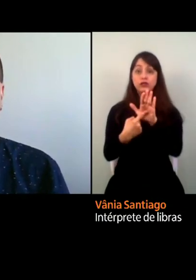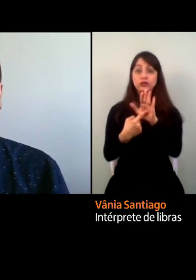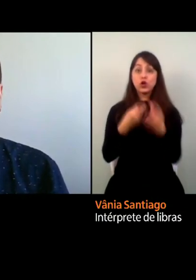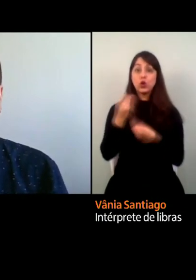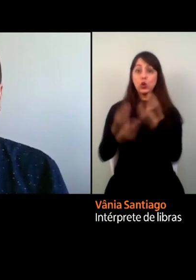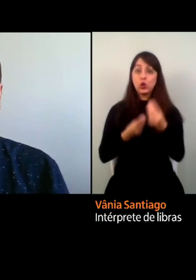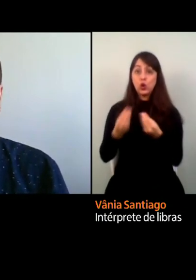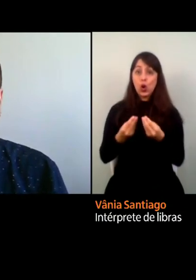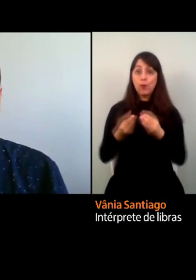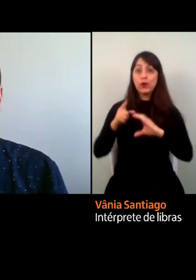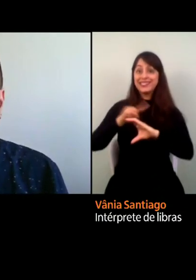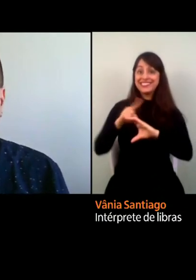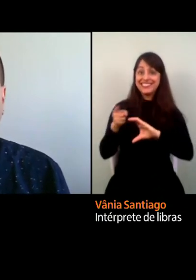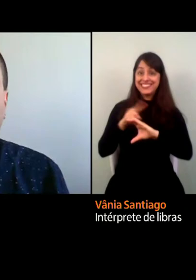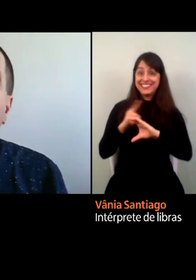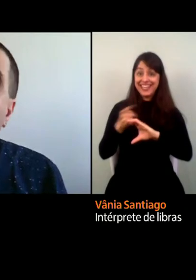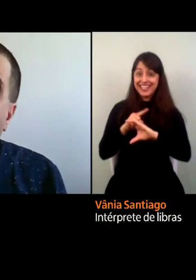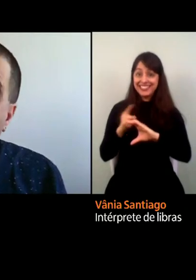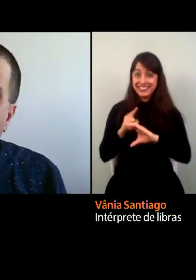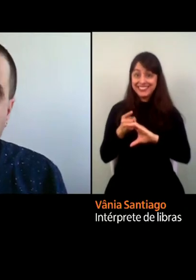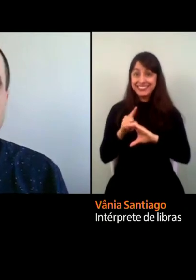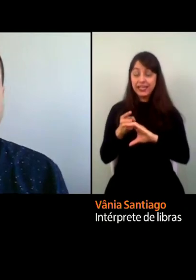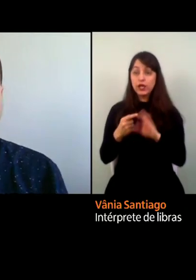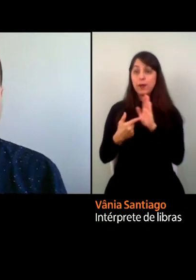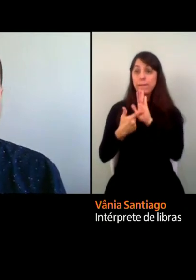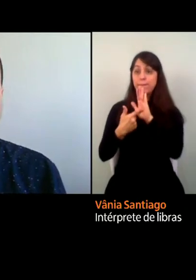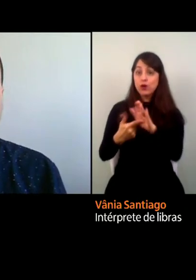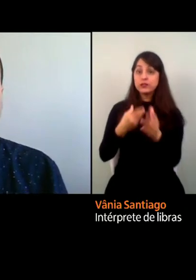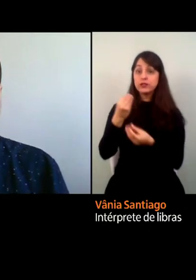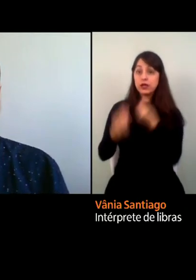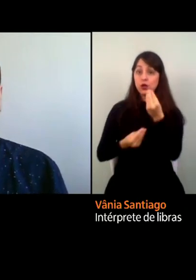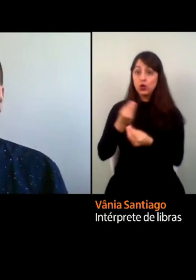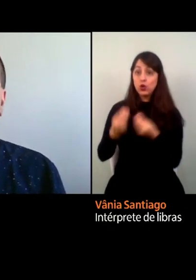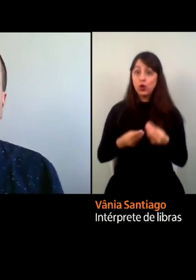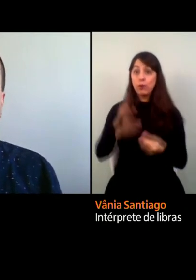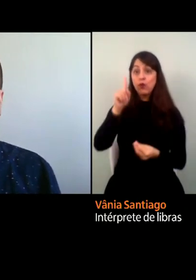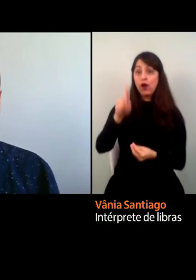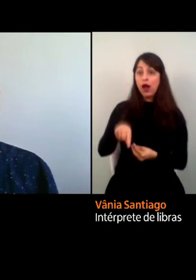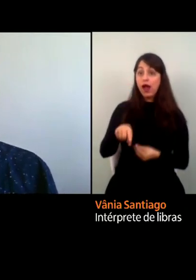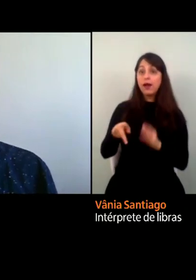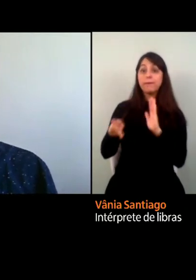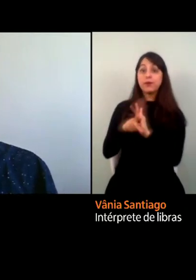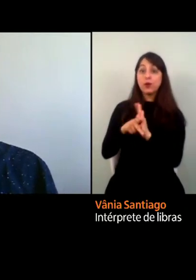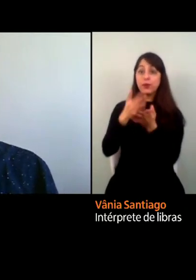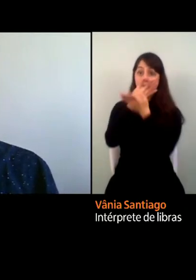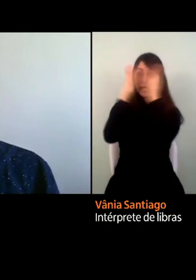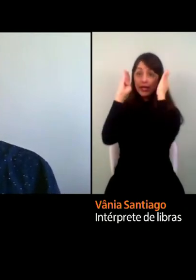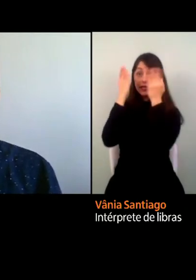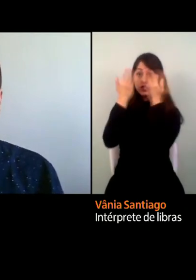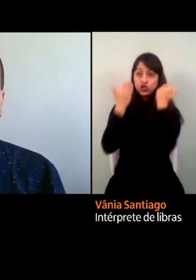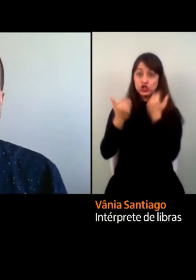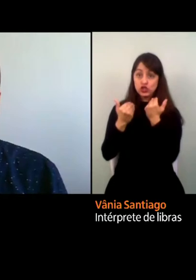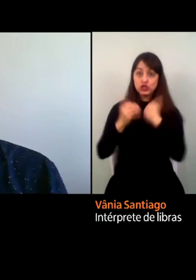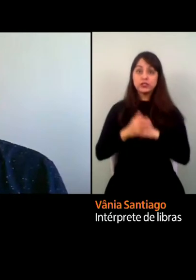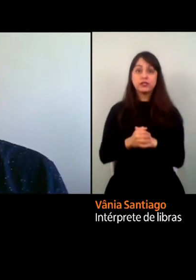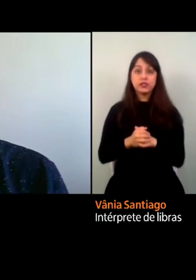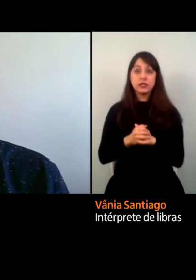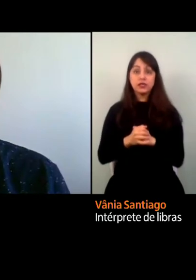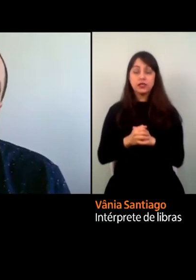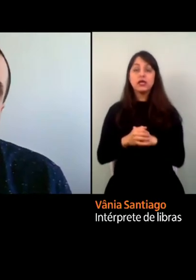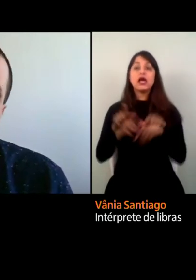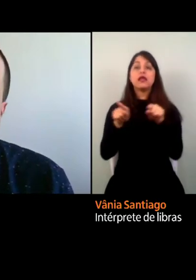transformação permanente do tabu em totem. Os poemas de Oswald de Andrade, em seus livros